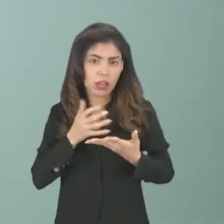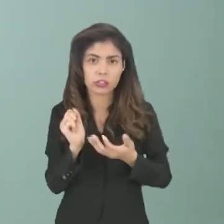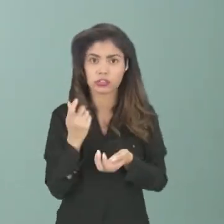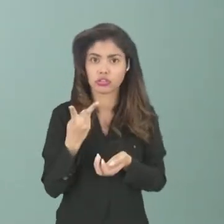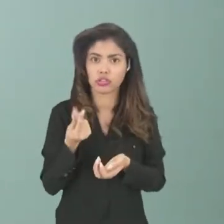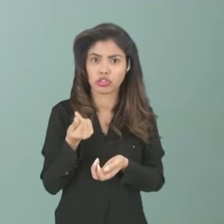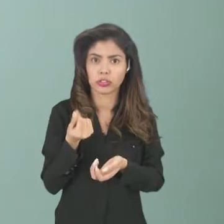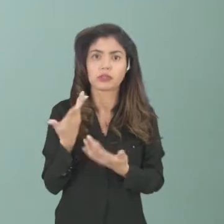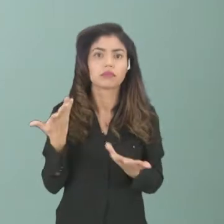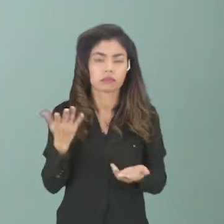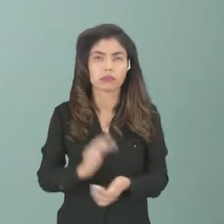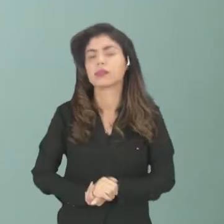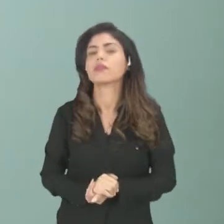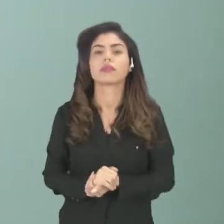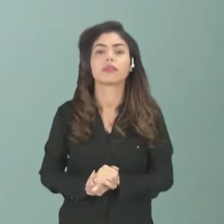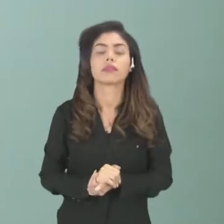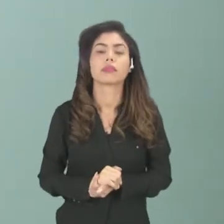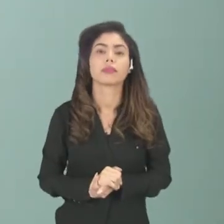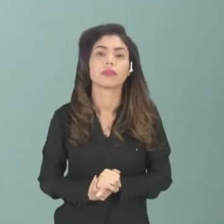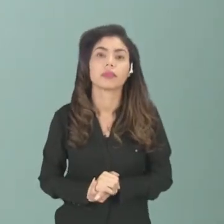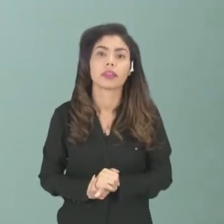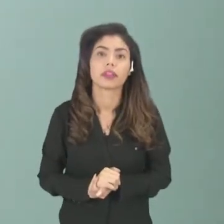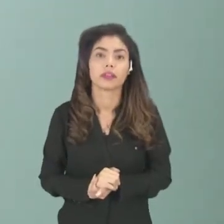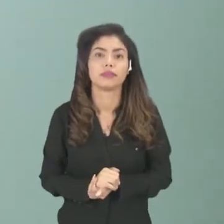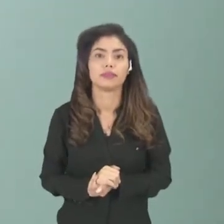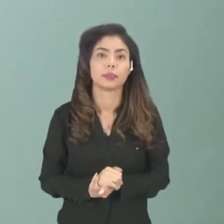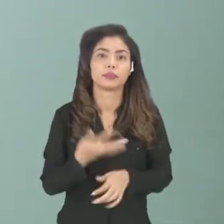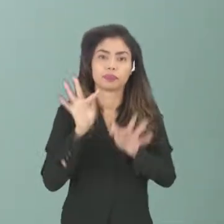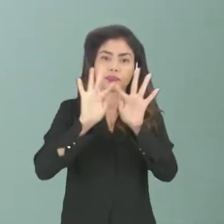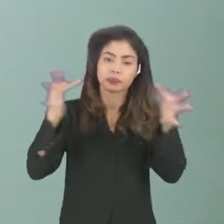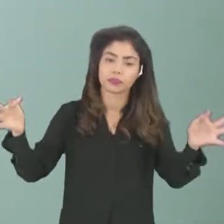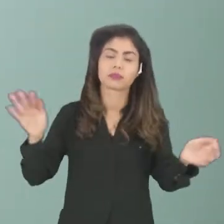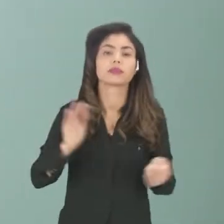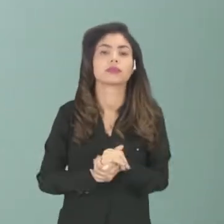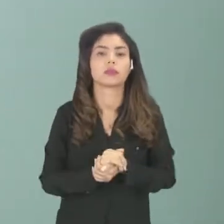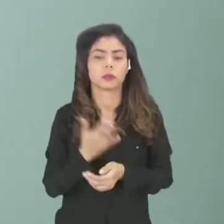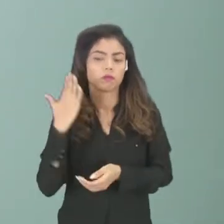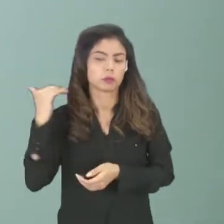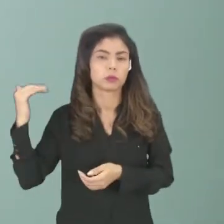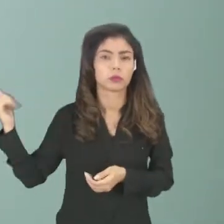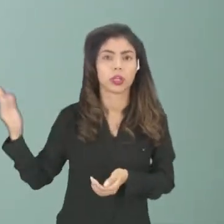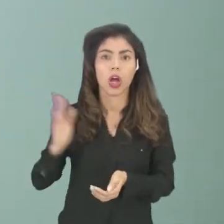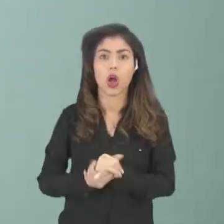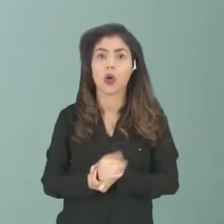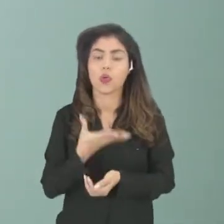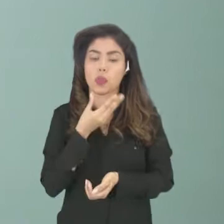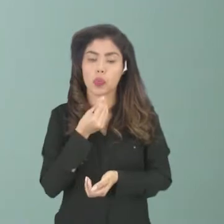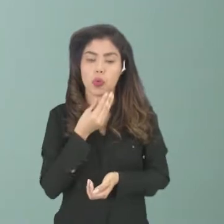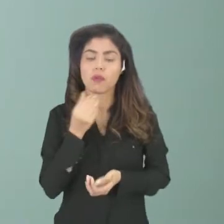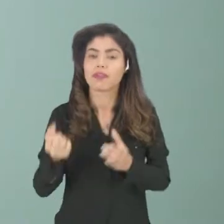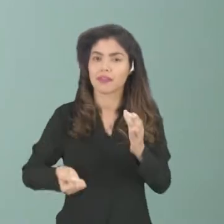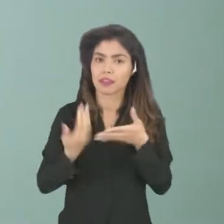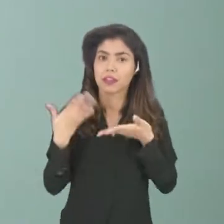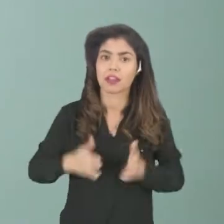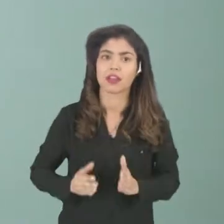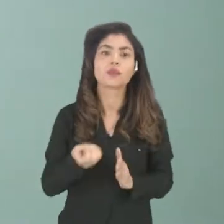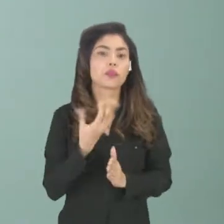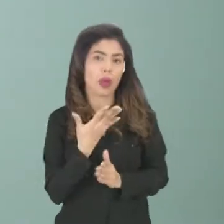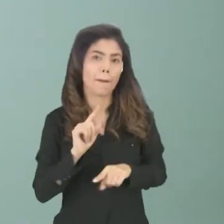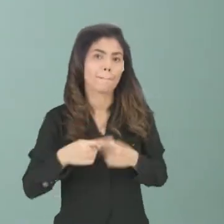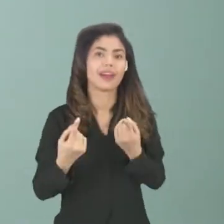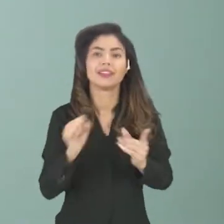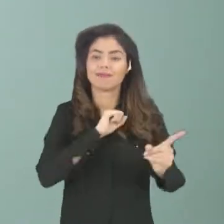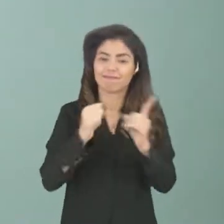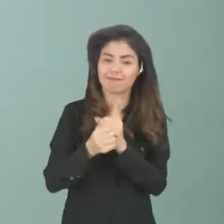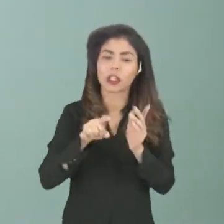Então, tem uma frase famosa de Rousseau, que a gente vai ver daqui a pouco, é: o homem nasce bom, a sociedade o corrompe.